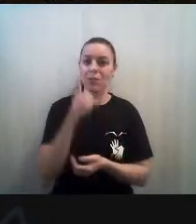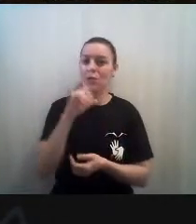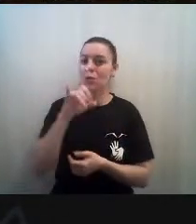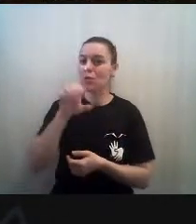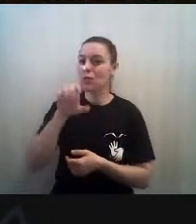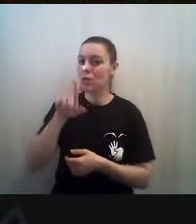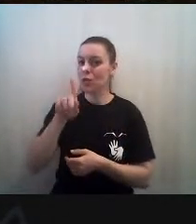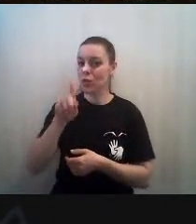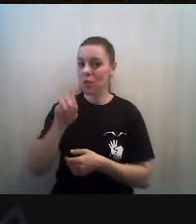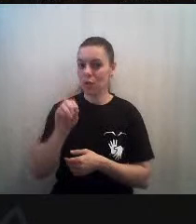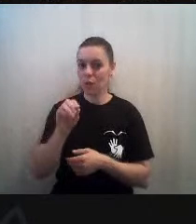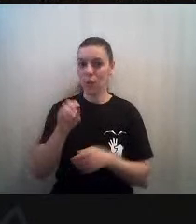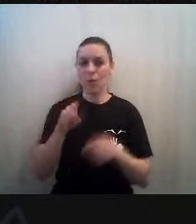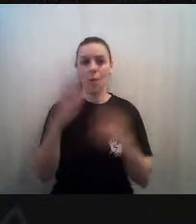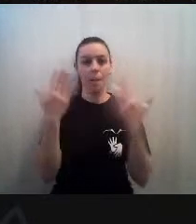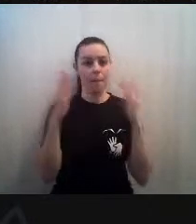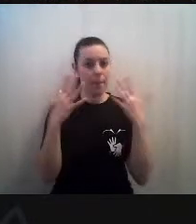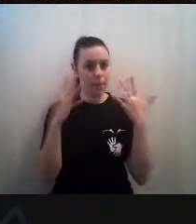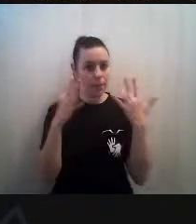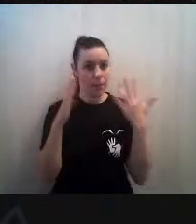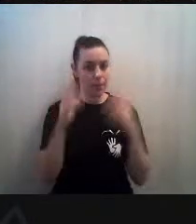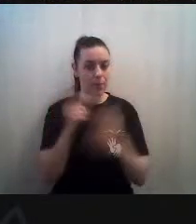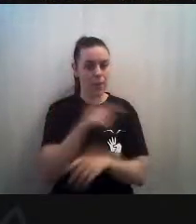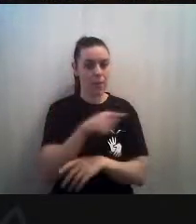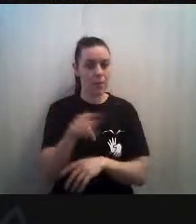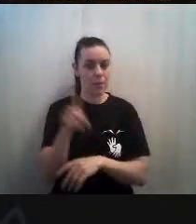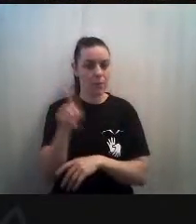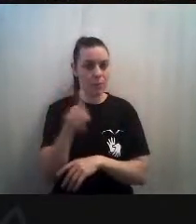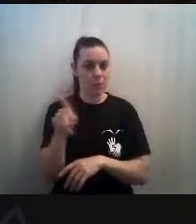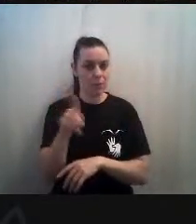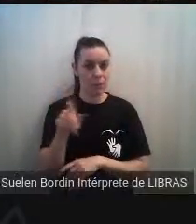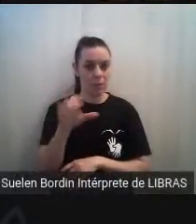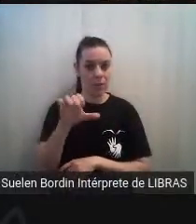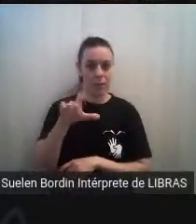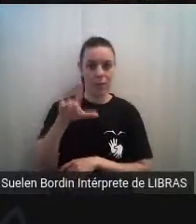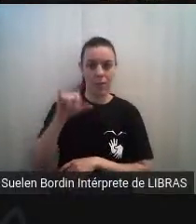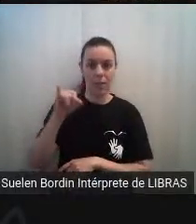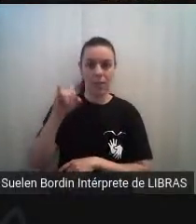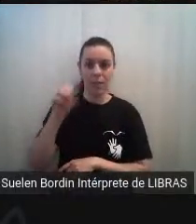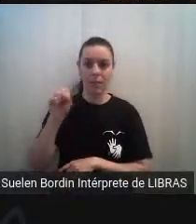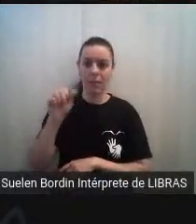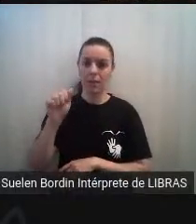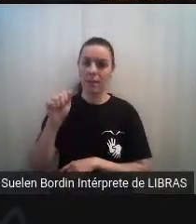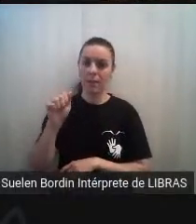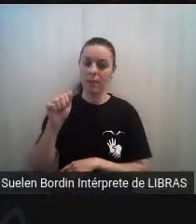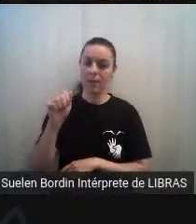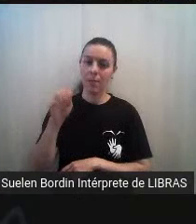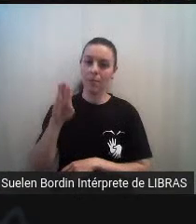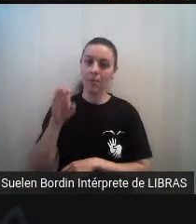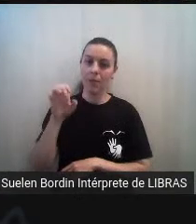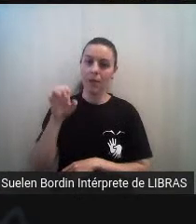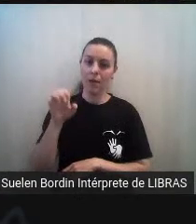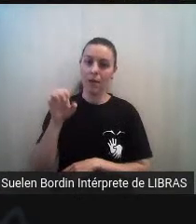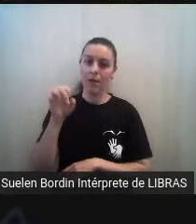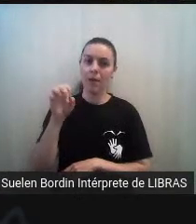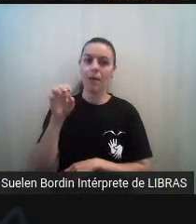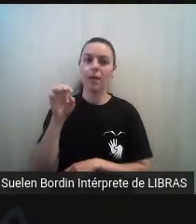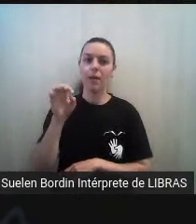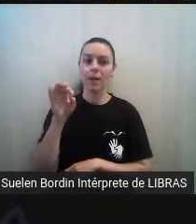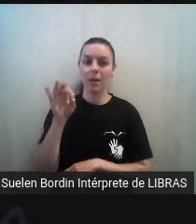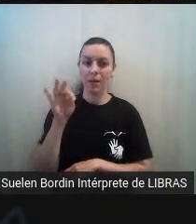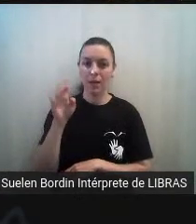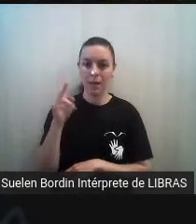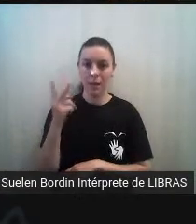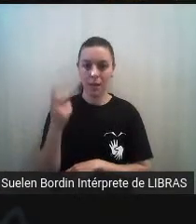tinha comentado, né, o quanto a professora Elizabeth é um exemplo para a gente. Então, eu fiz esse convite bem especial por ter sido aluna